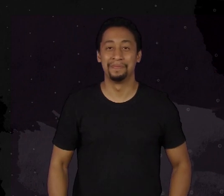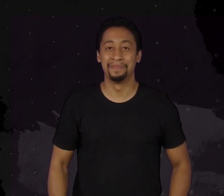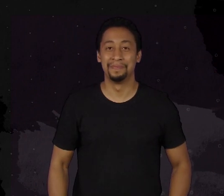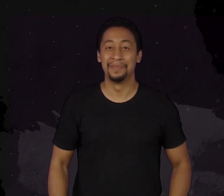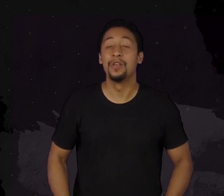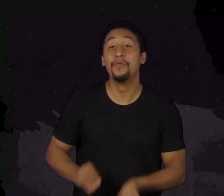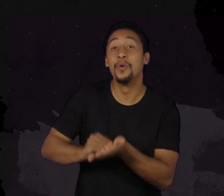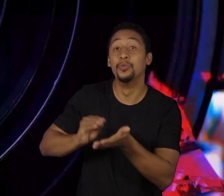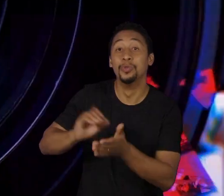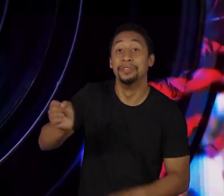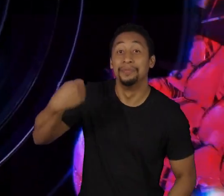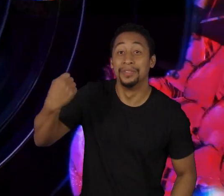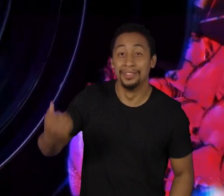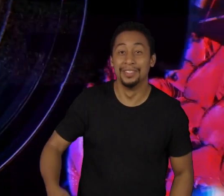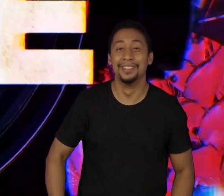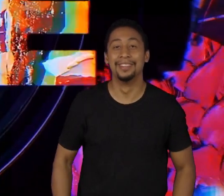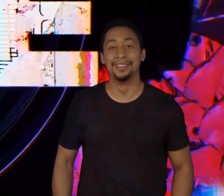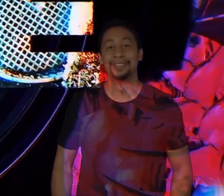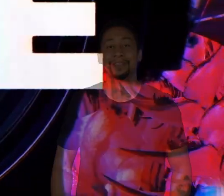Só falta a cerveja.